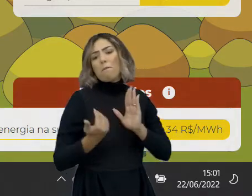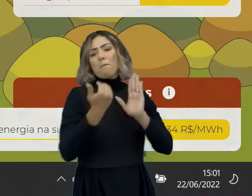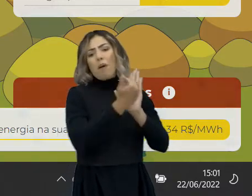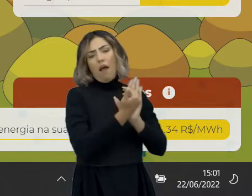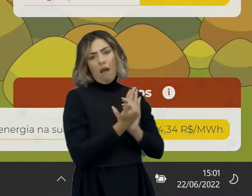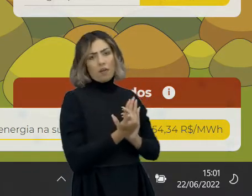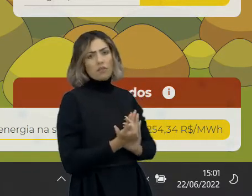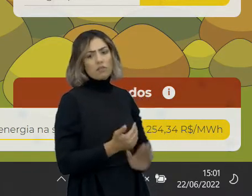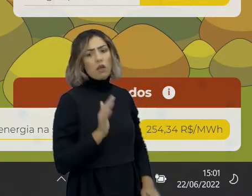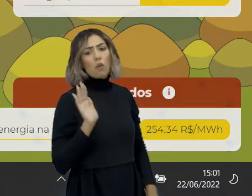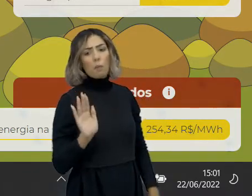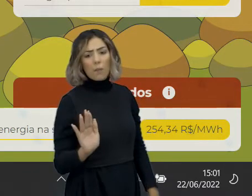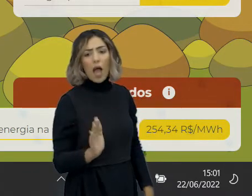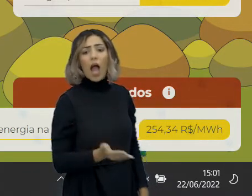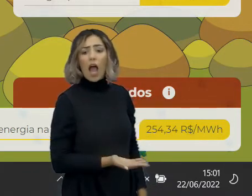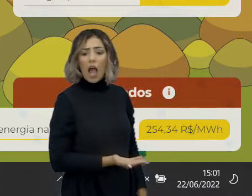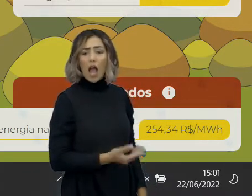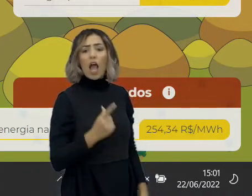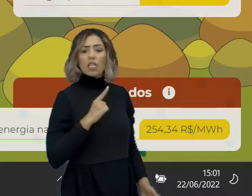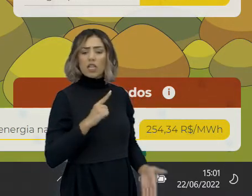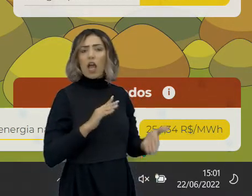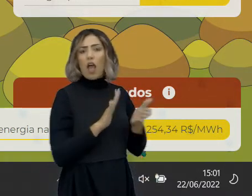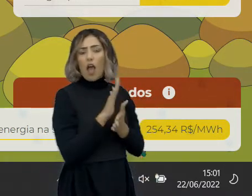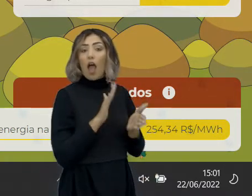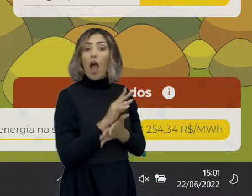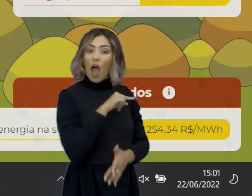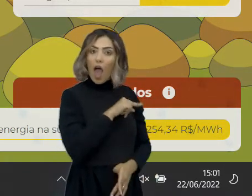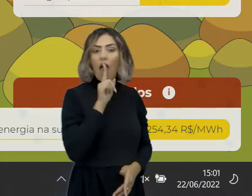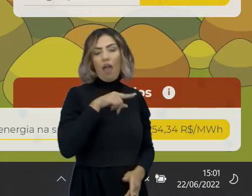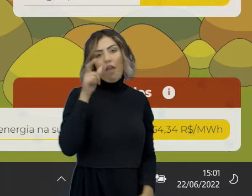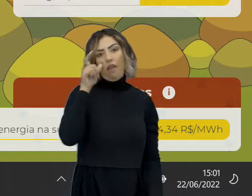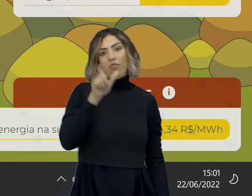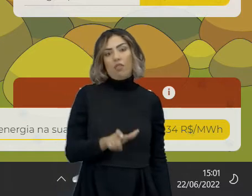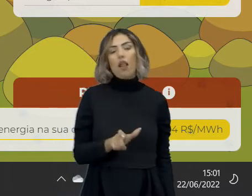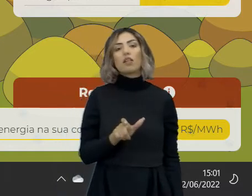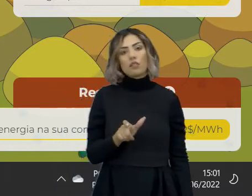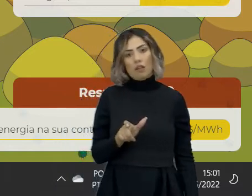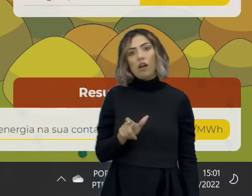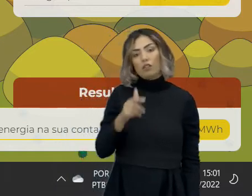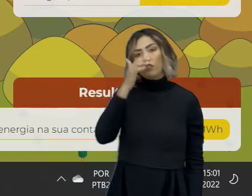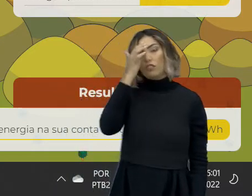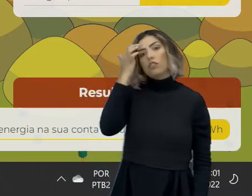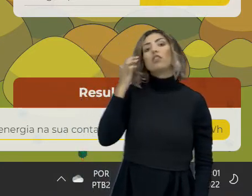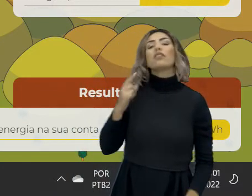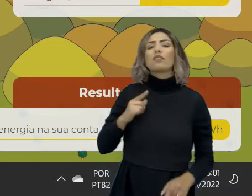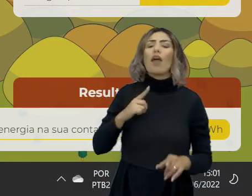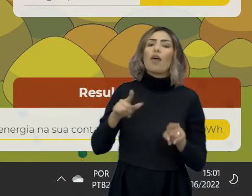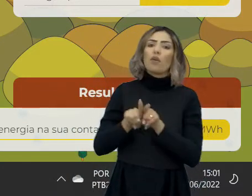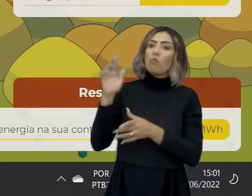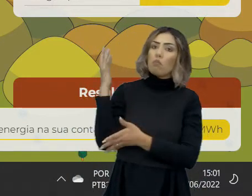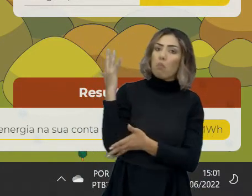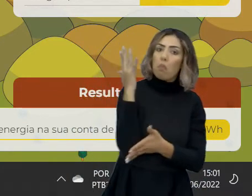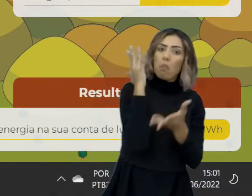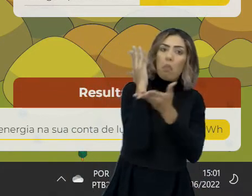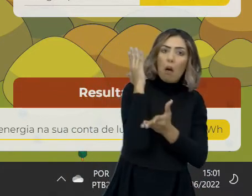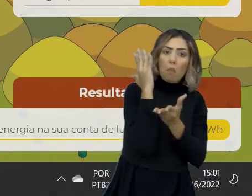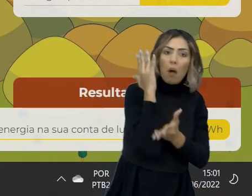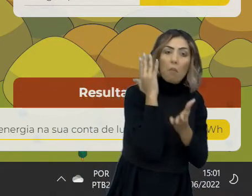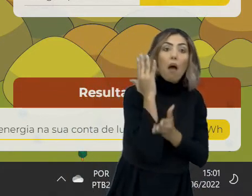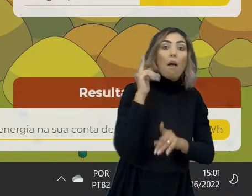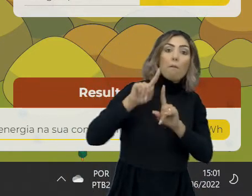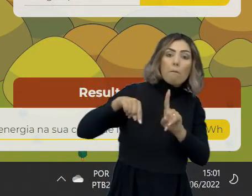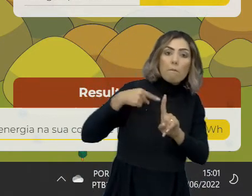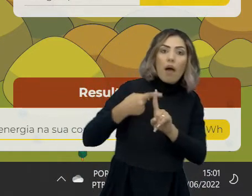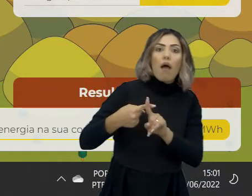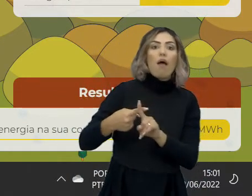nenhuma de gás. Eu já achei bem interessante essa, apesar de que tem essa parte do reflorestamento aí que você falou. Né? Mas se a gente pensar